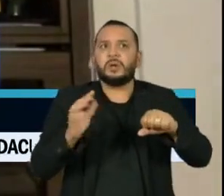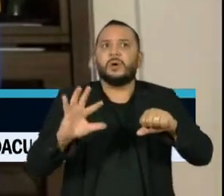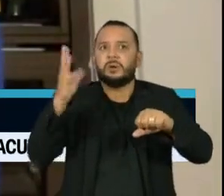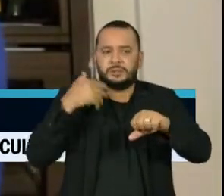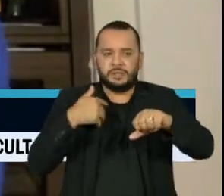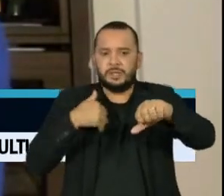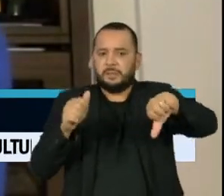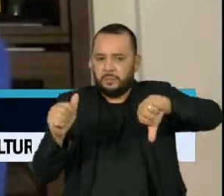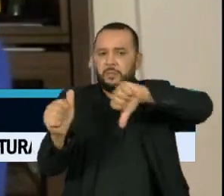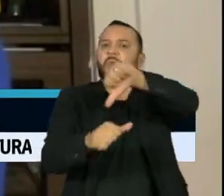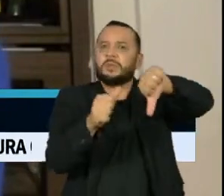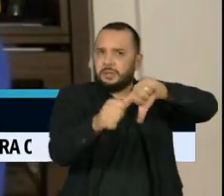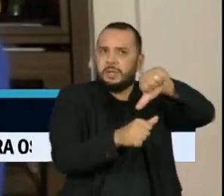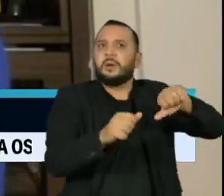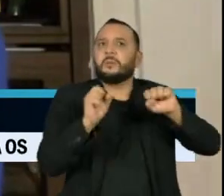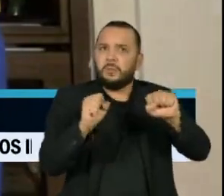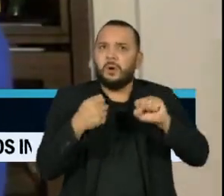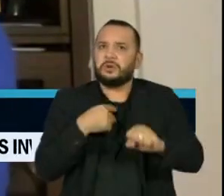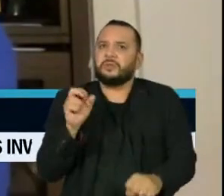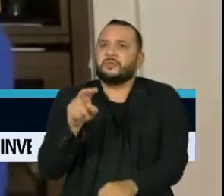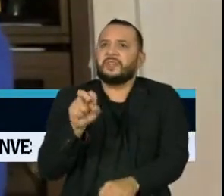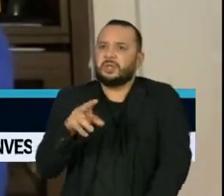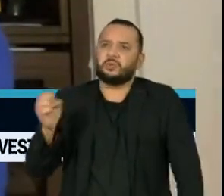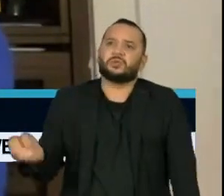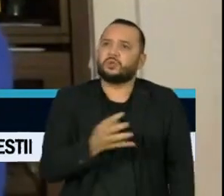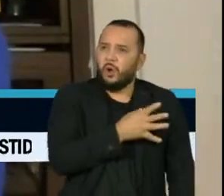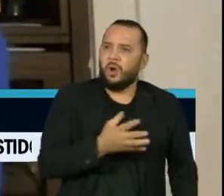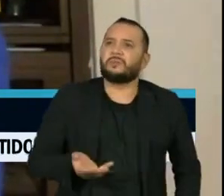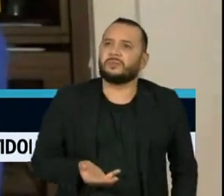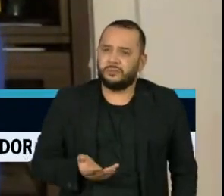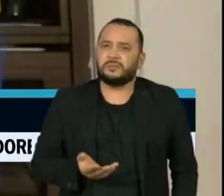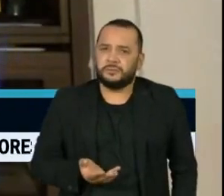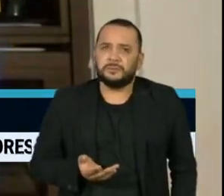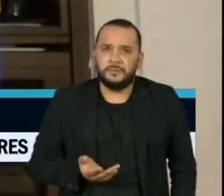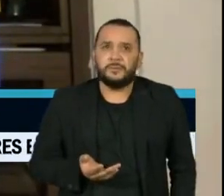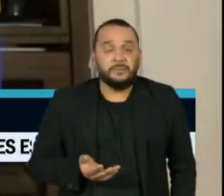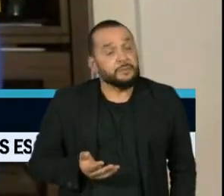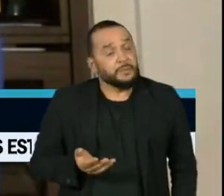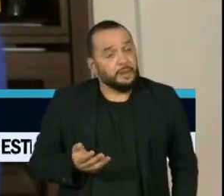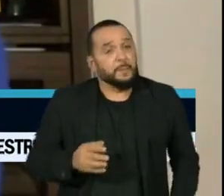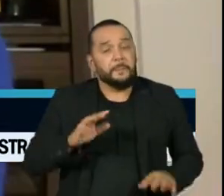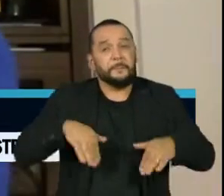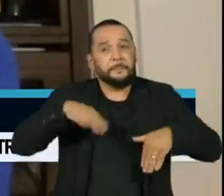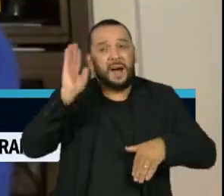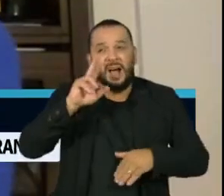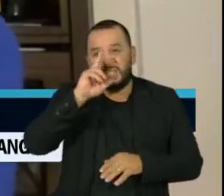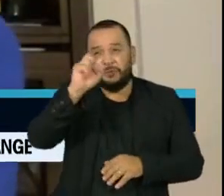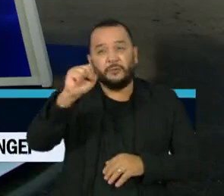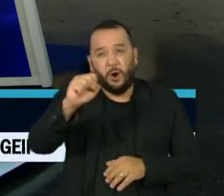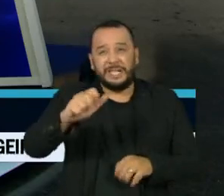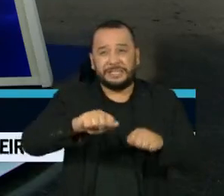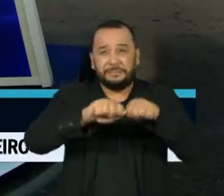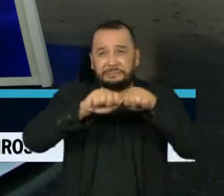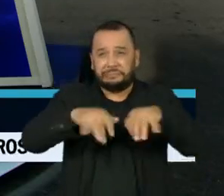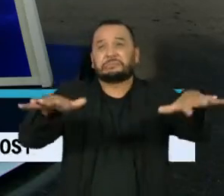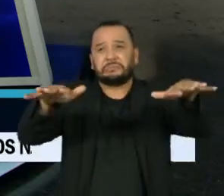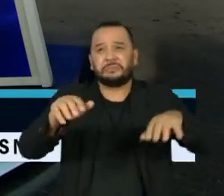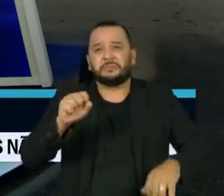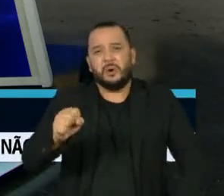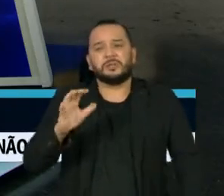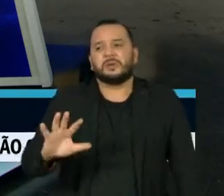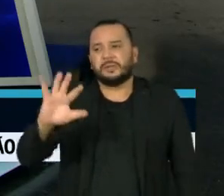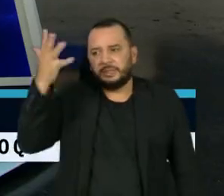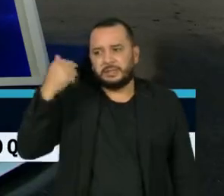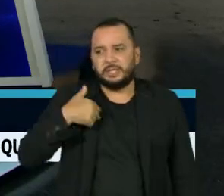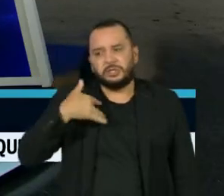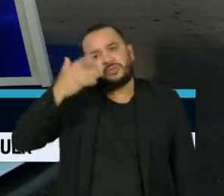dar origem a uma nova variante que tem vantagem sobre essa, ou seja, ela é ainda mais transmissível, e a gente não